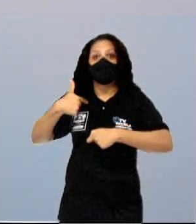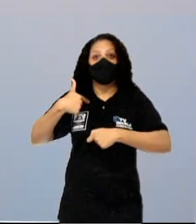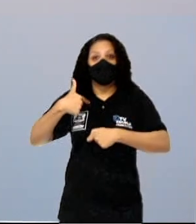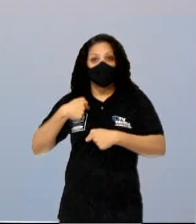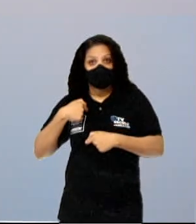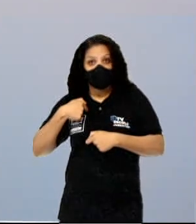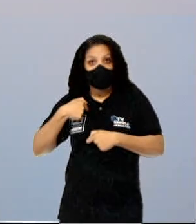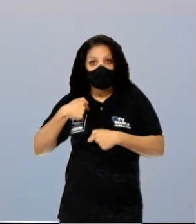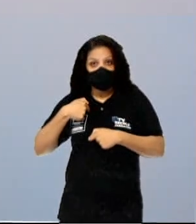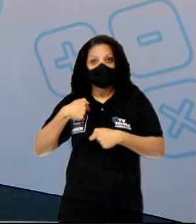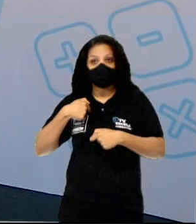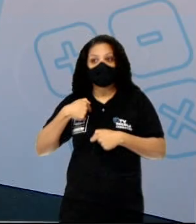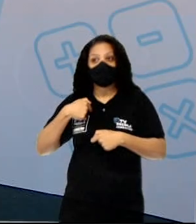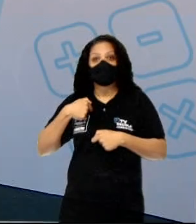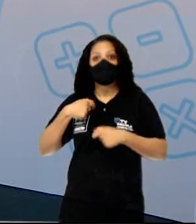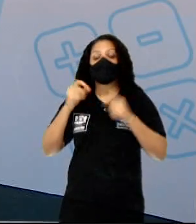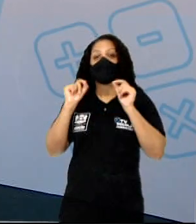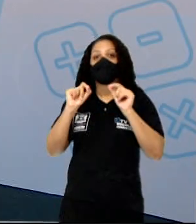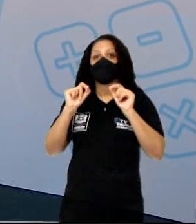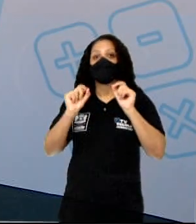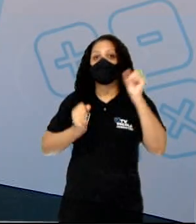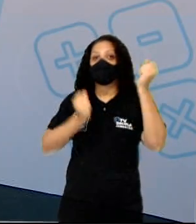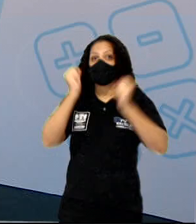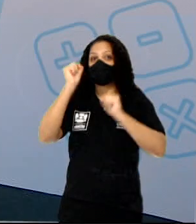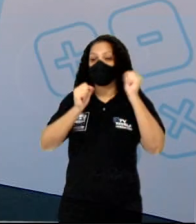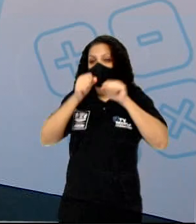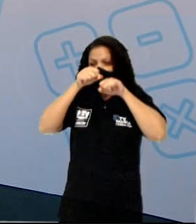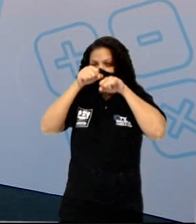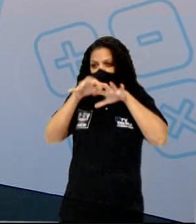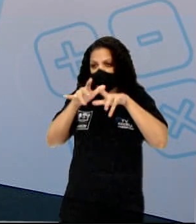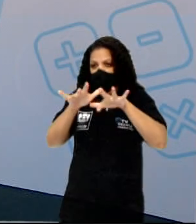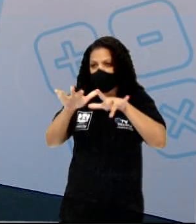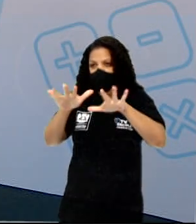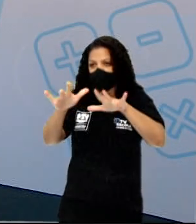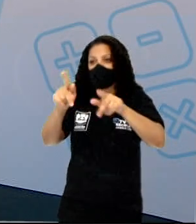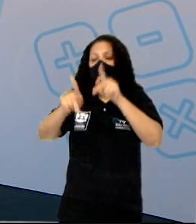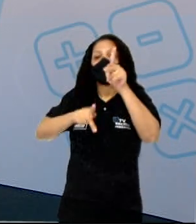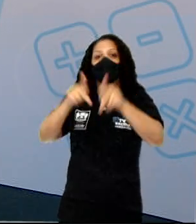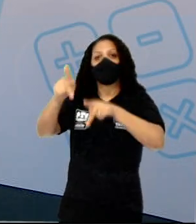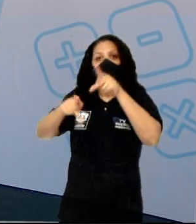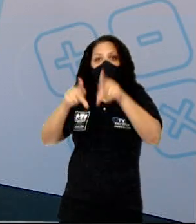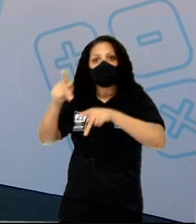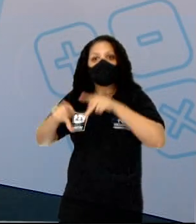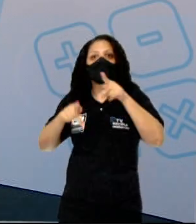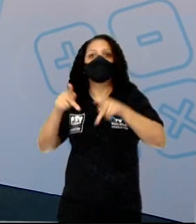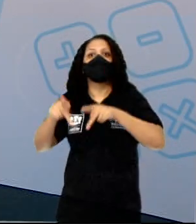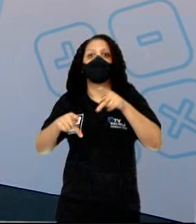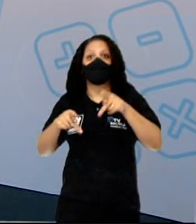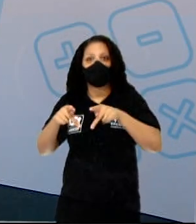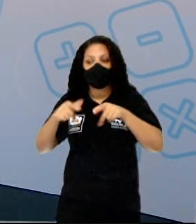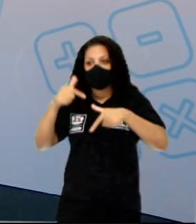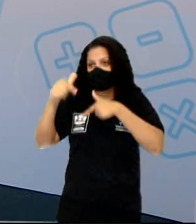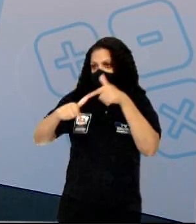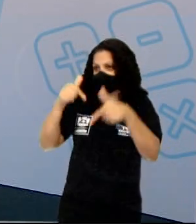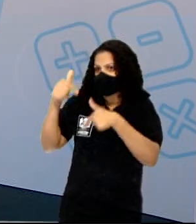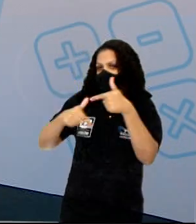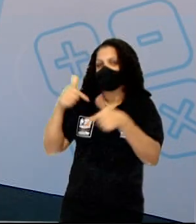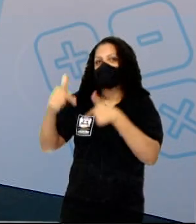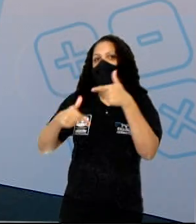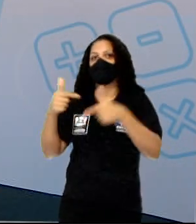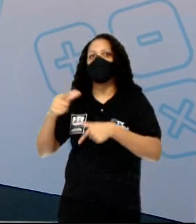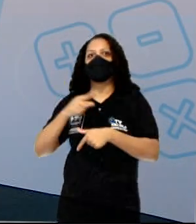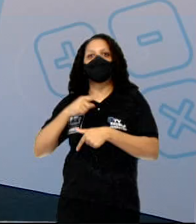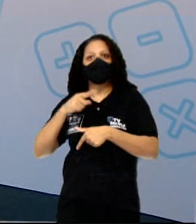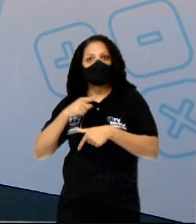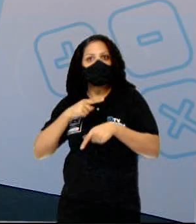surto industrializante, o que vai gerar mais emprego para a população, e a população, mais uma vez, vai continuar aderida ao discurso